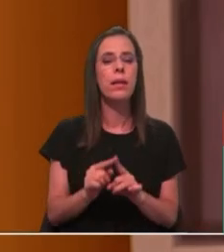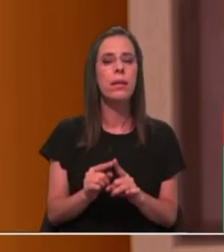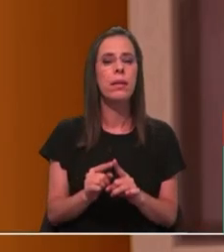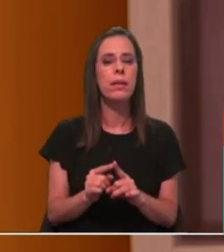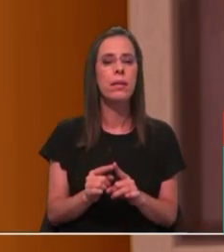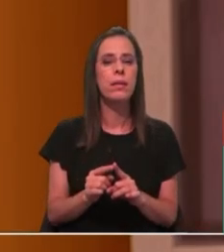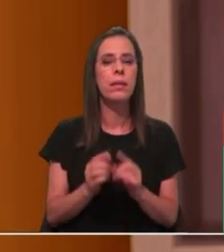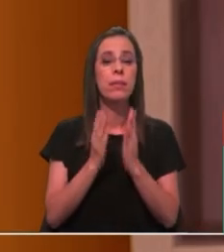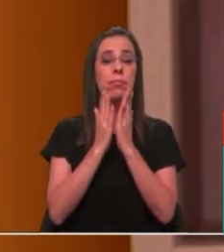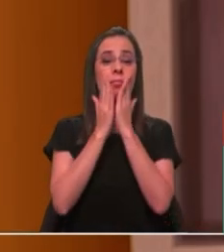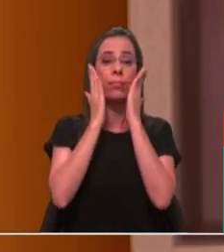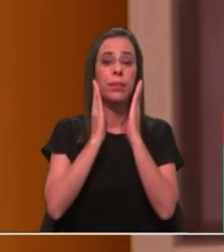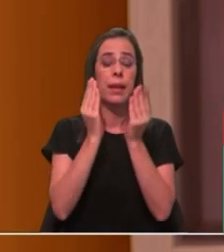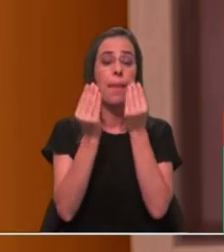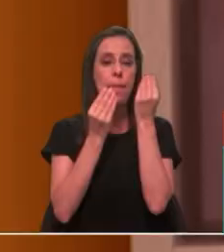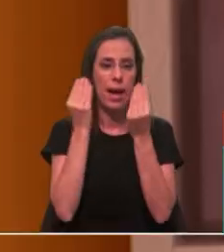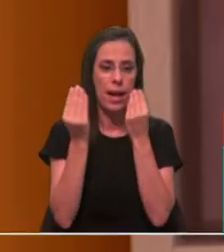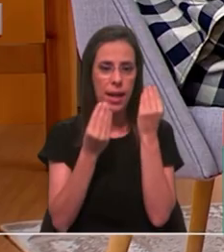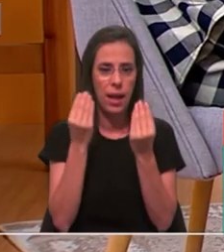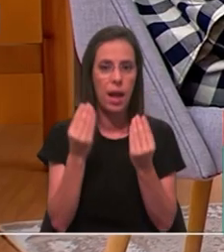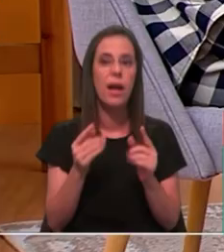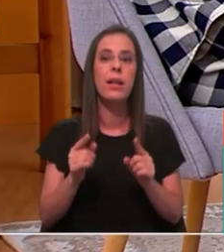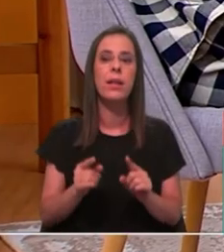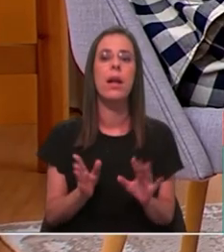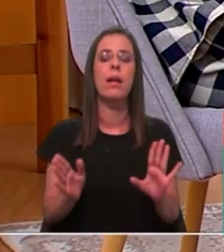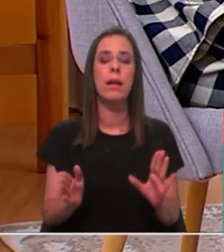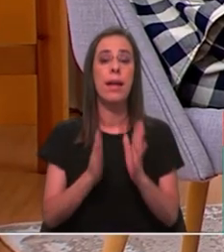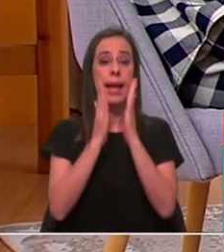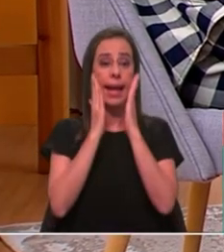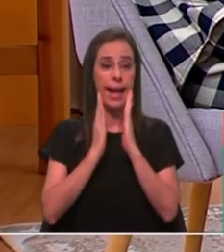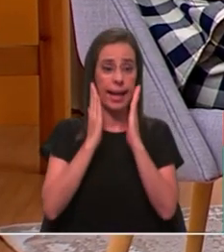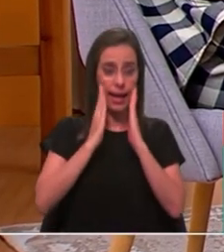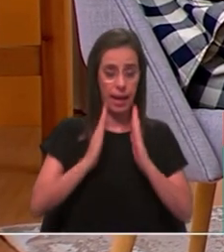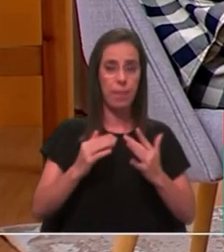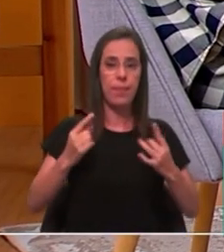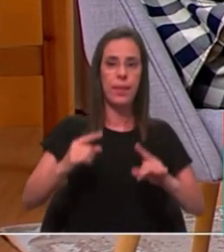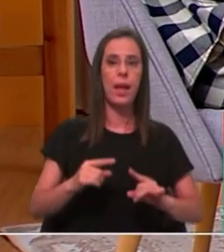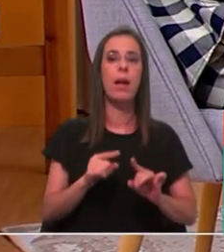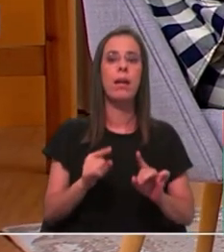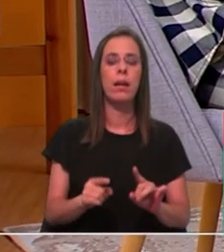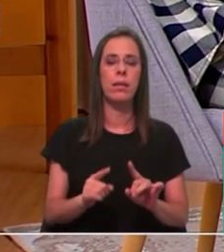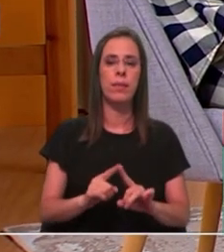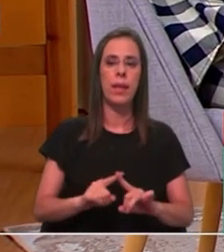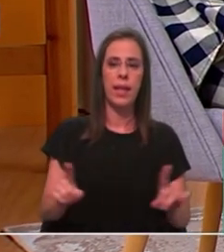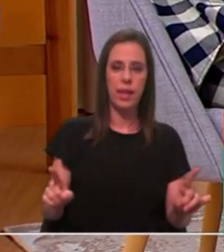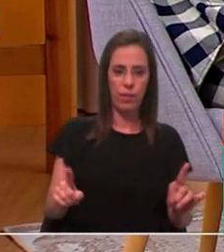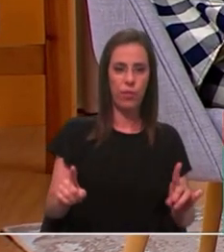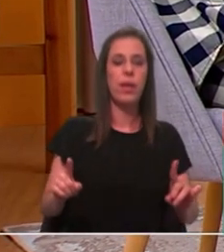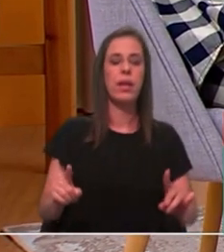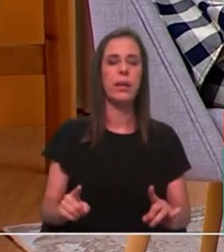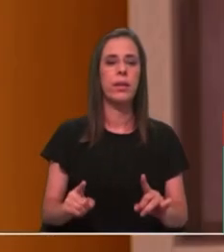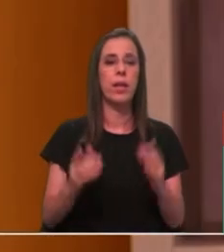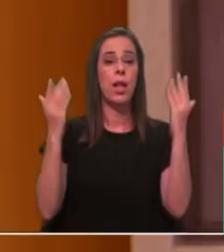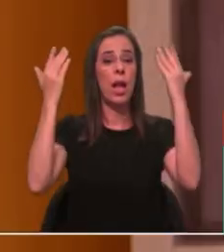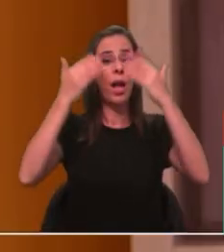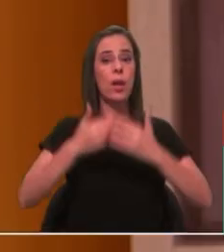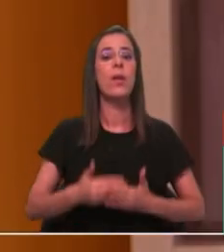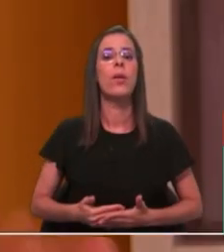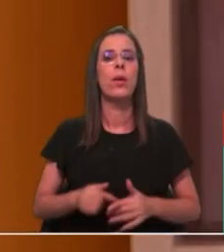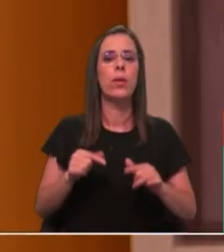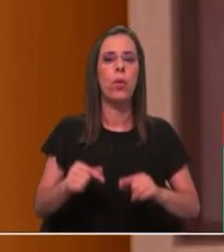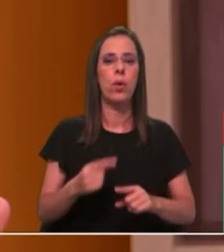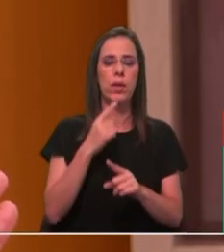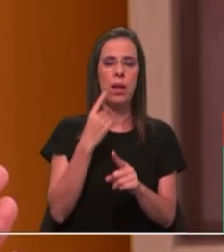mais uniforme da própria maquilhagem. Portanto, sem dúvida que o creme de dia tem estas funções e são diferentes das funções do creme de noite. Hoje em dia